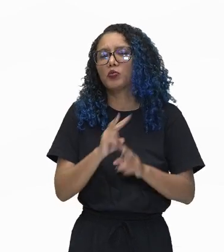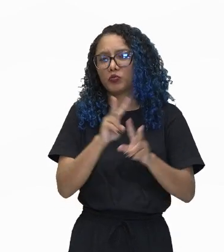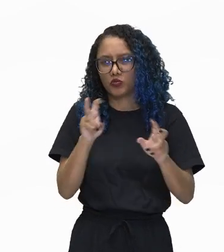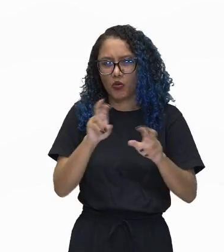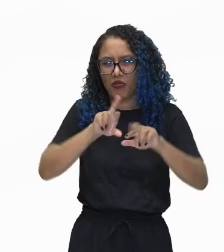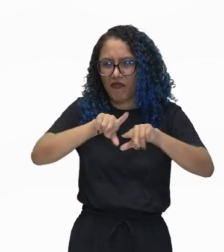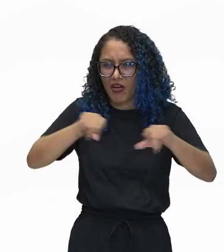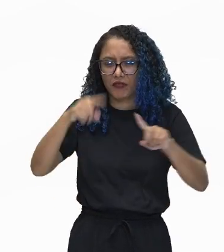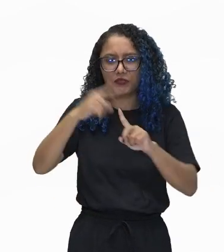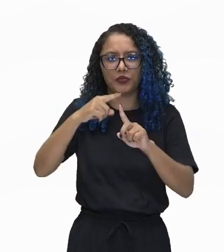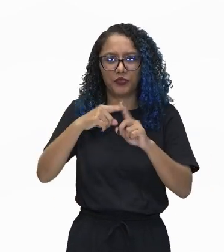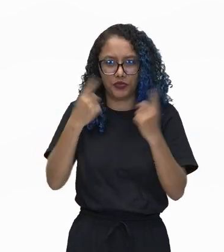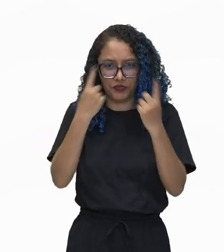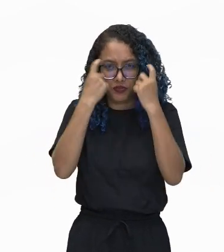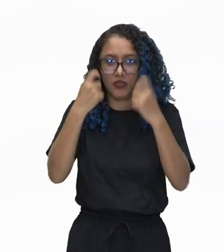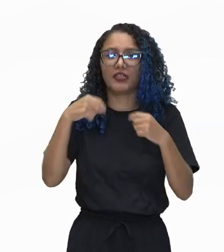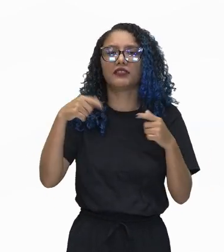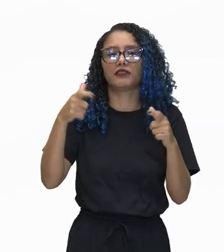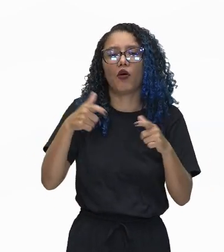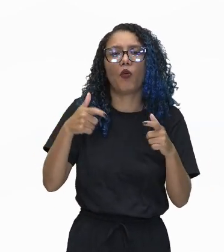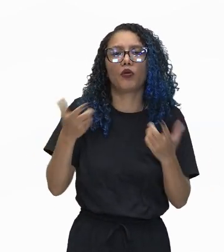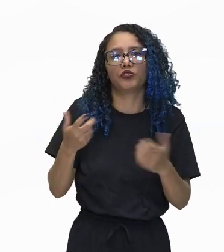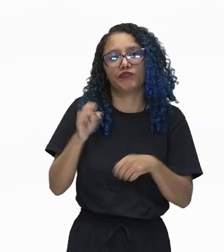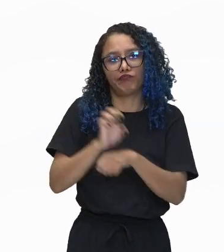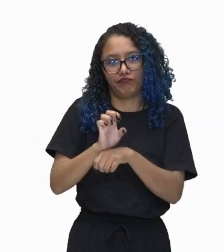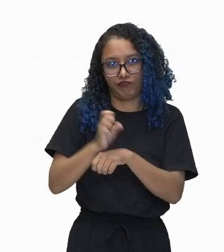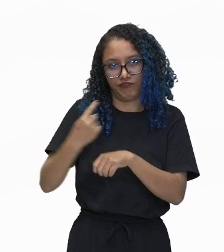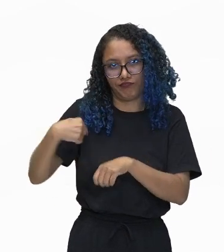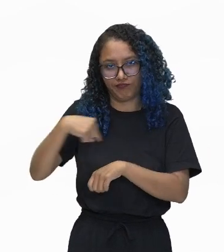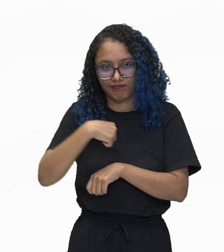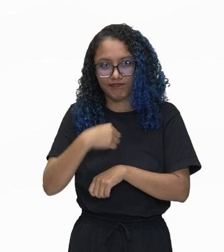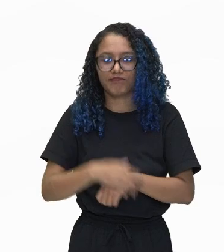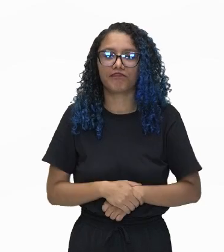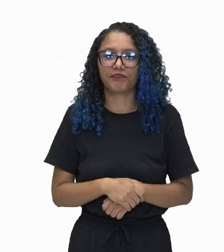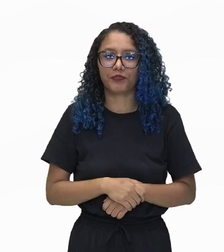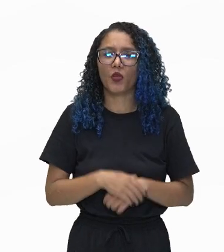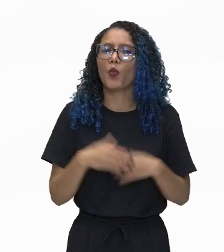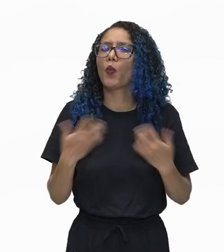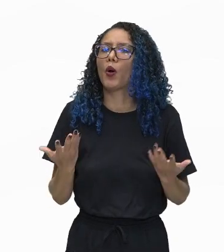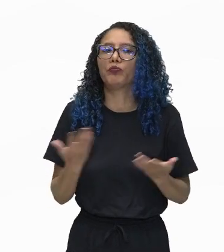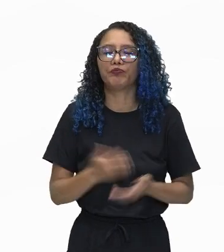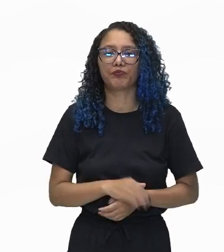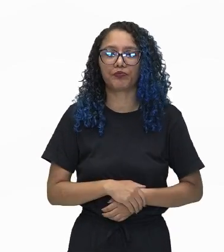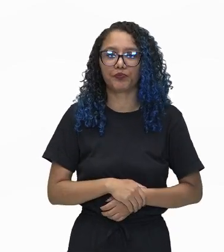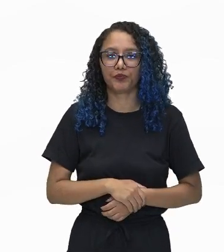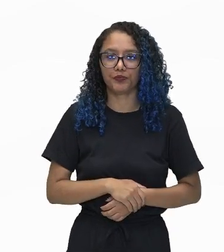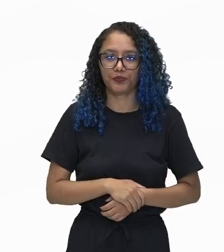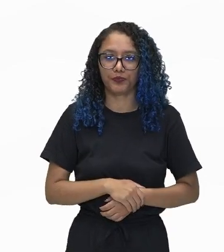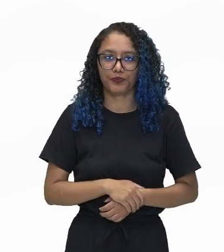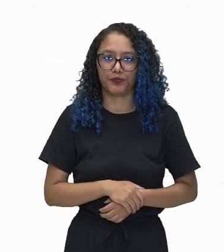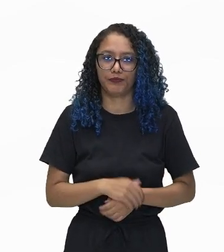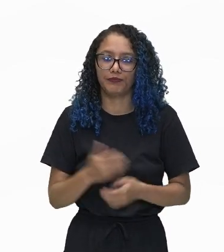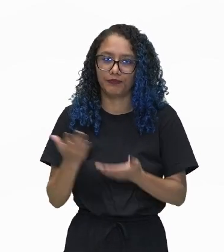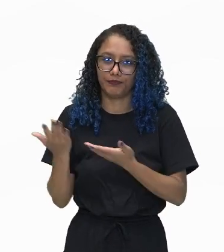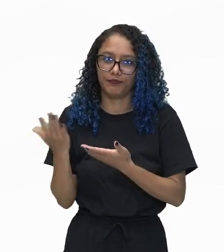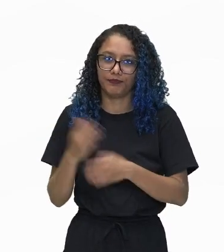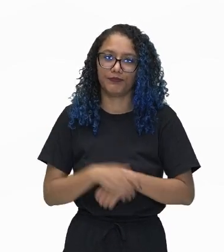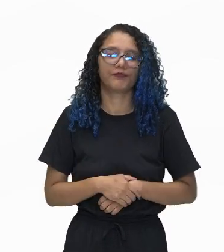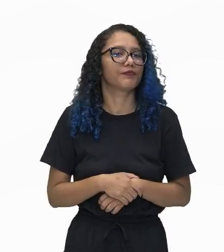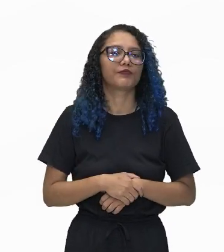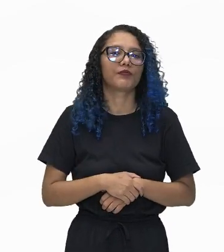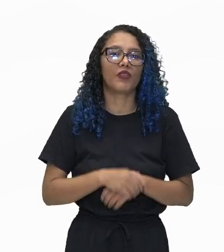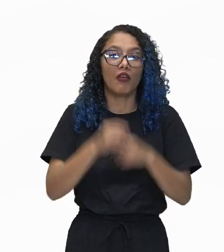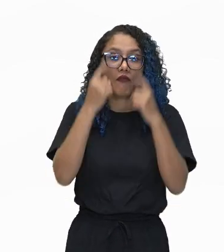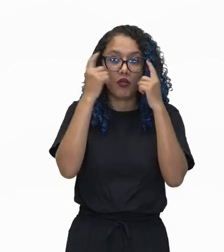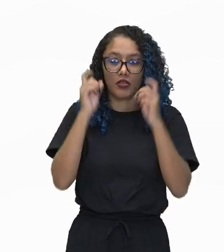violência então no nosso estado. E aí nós temos, olha só, esses tipos de violência. Temos aí a